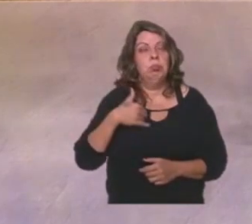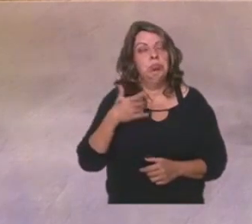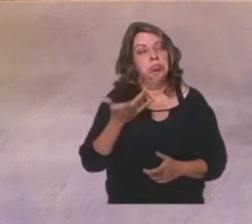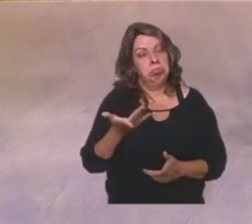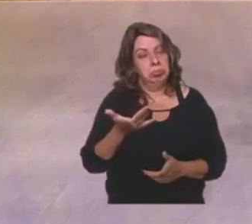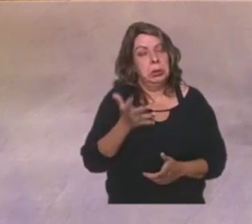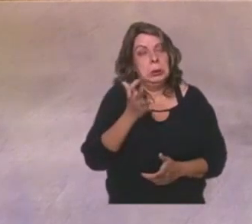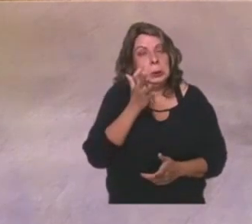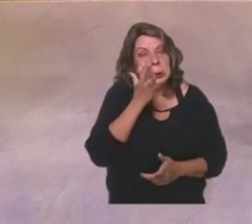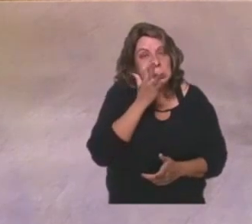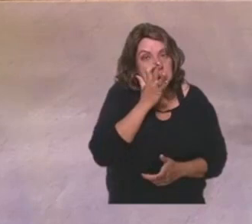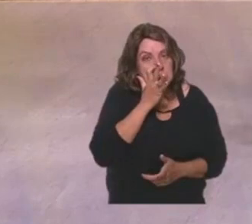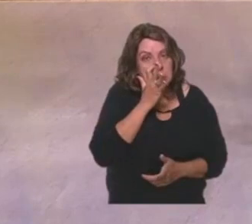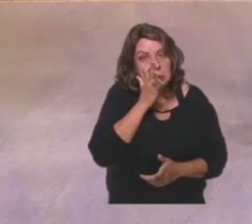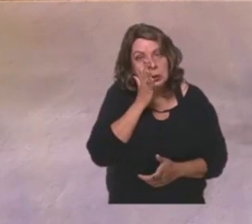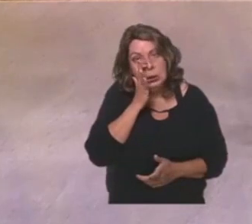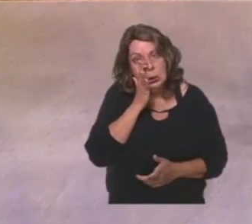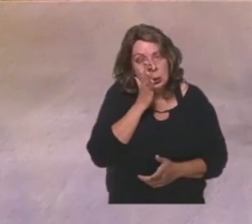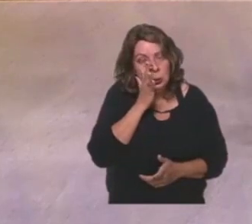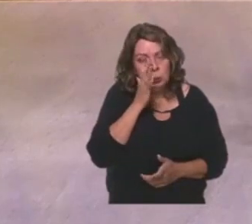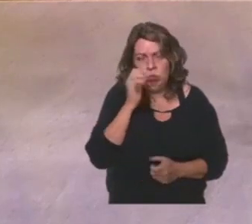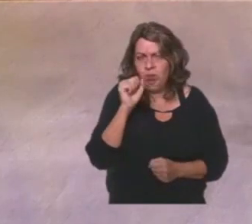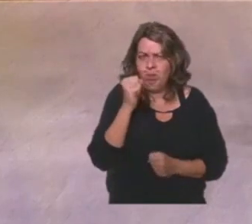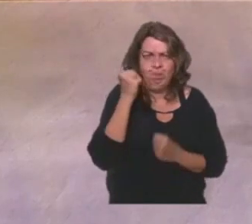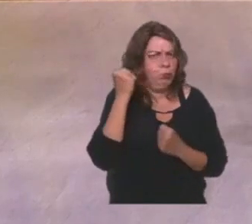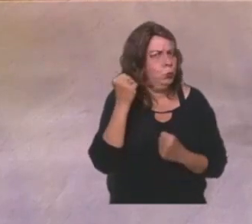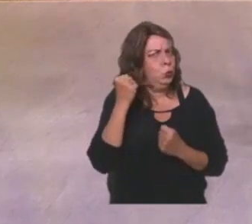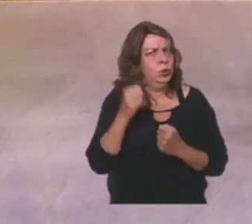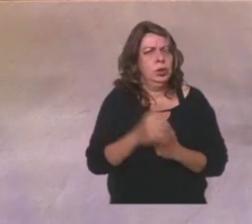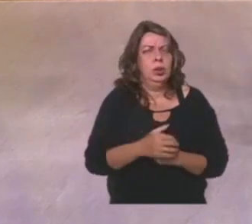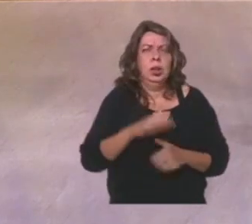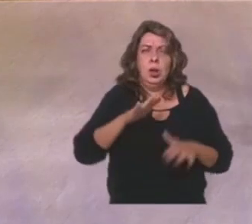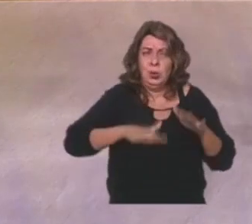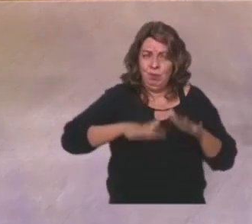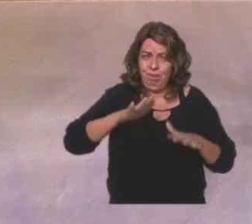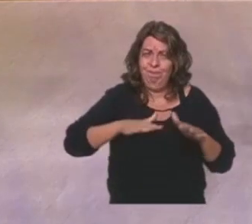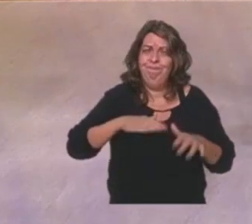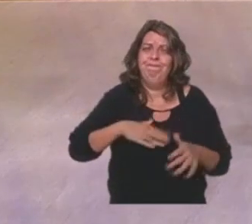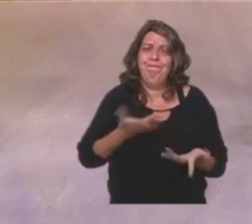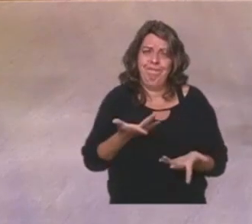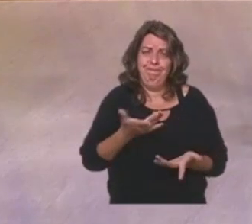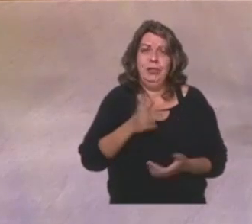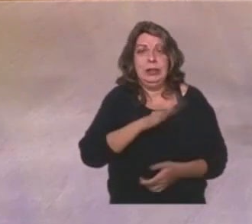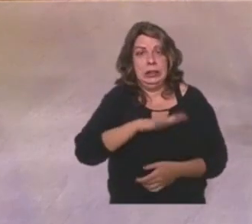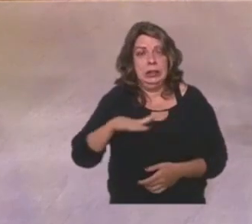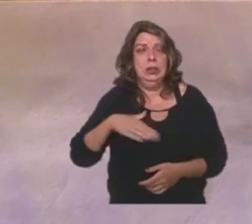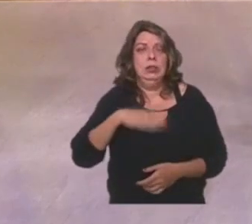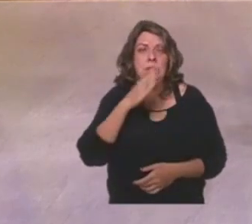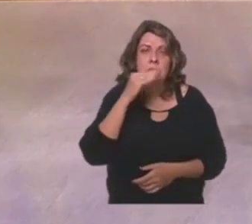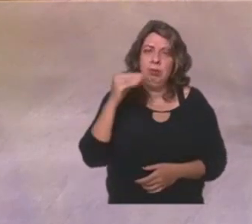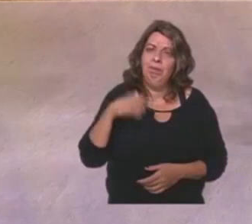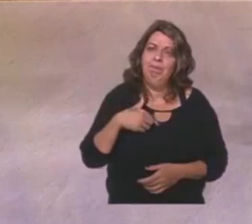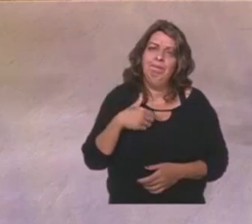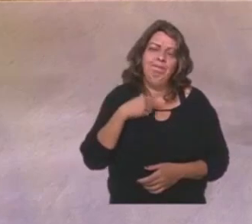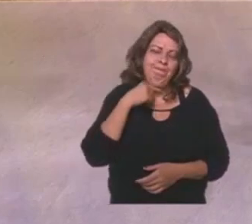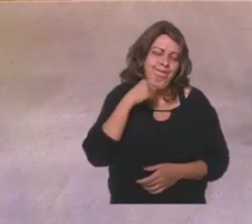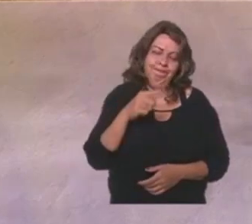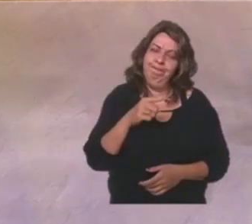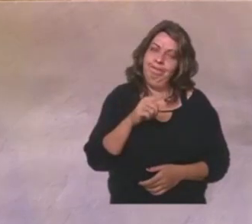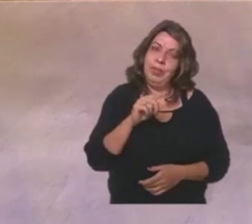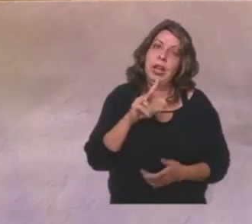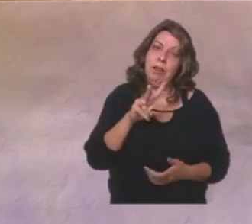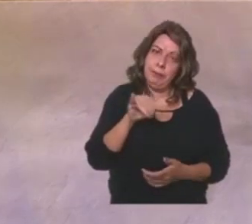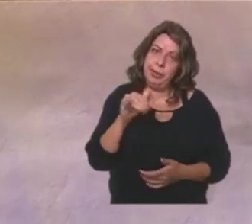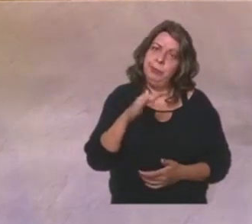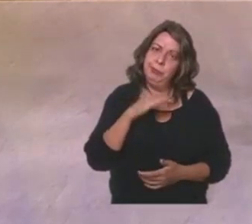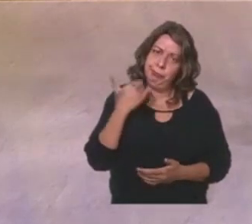admiro a força, porque infelizmente, né, algumas crianças e adolescentes, elas não conseguem, não suportam, né,